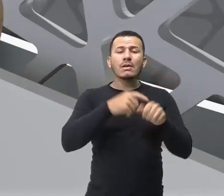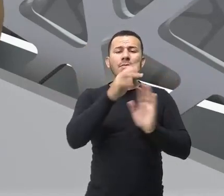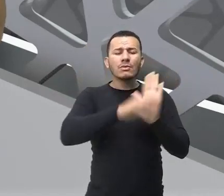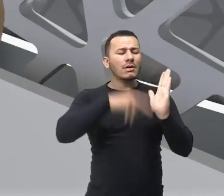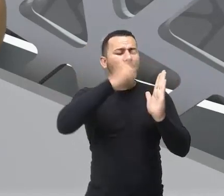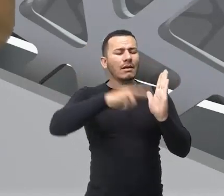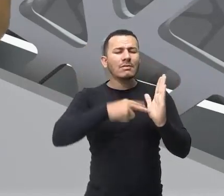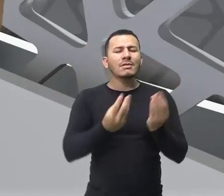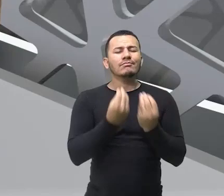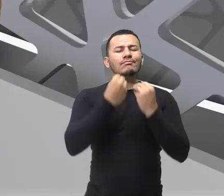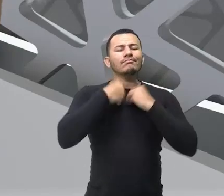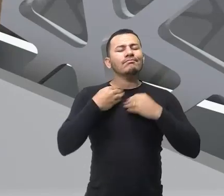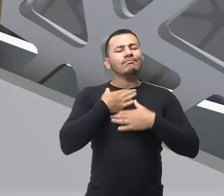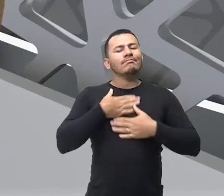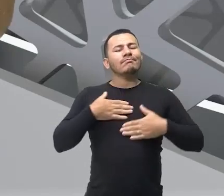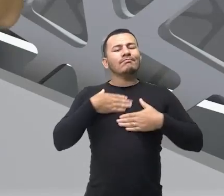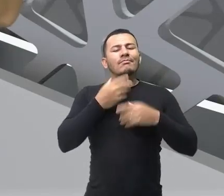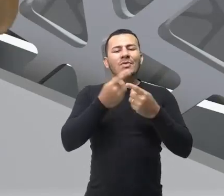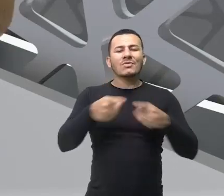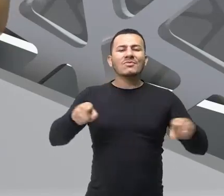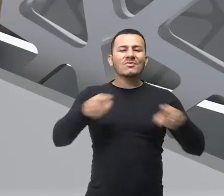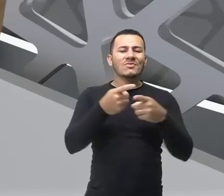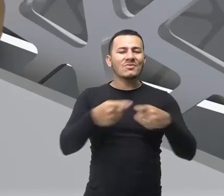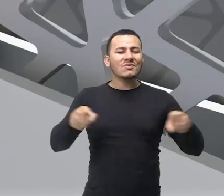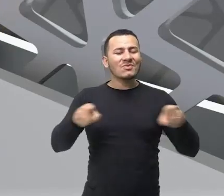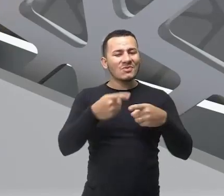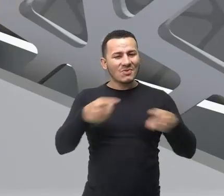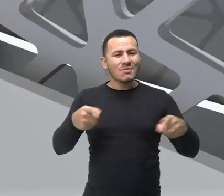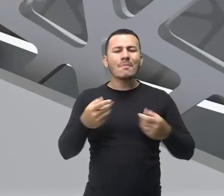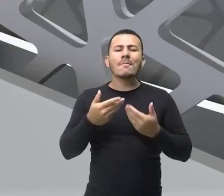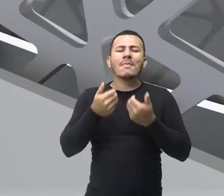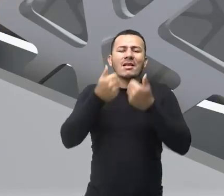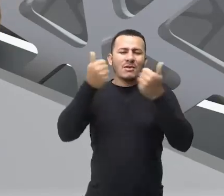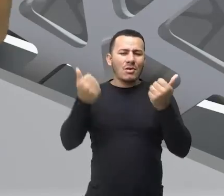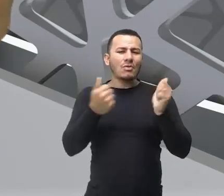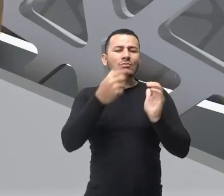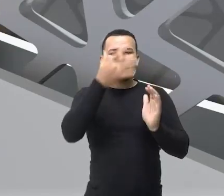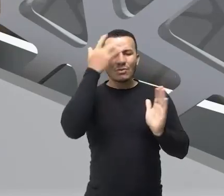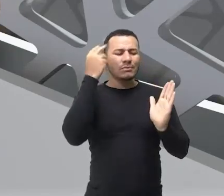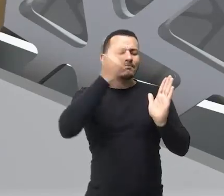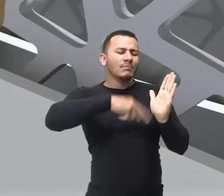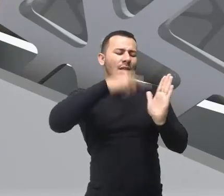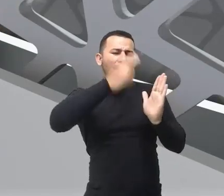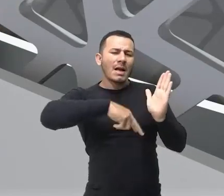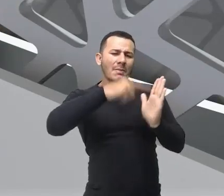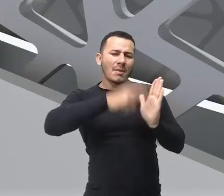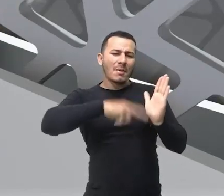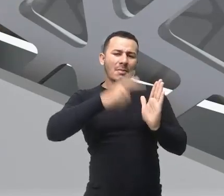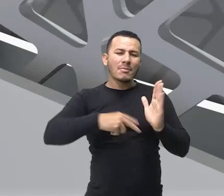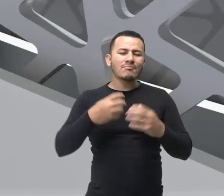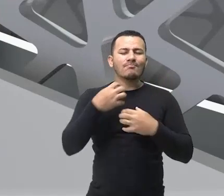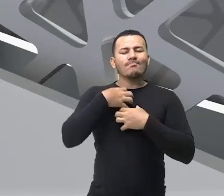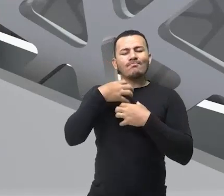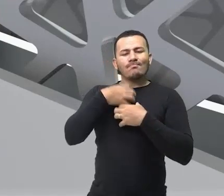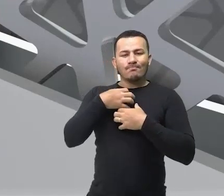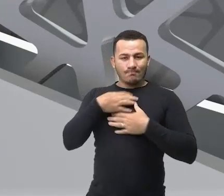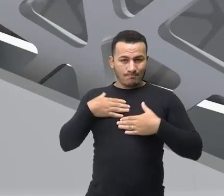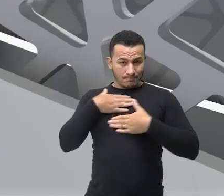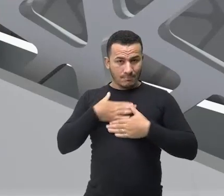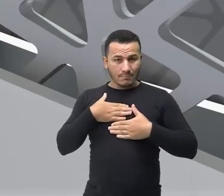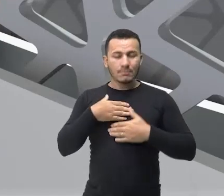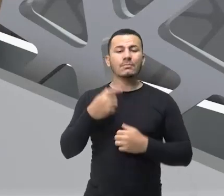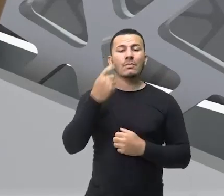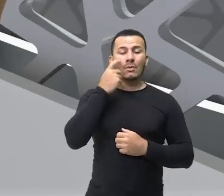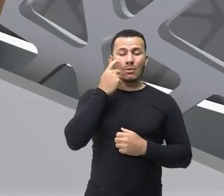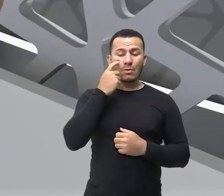muito mais sonoro, muito mais agradável de ouvir também, certo? Agora, uma coisa interessante, quando eu